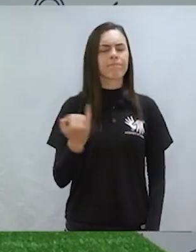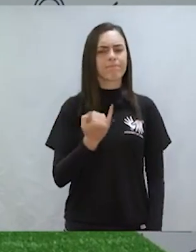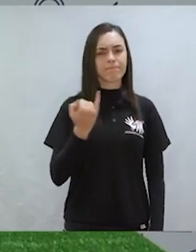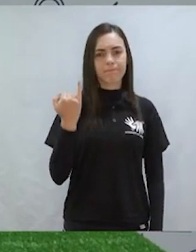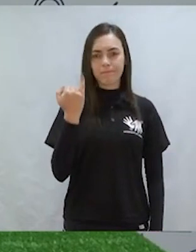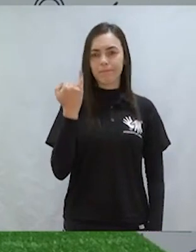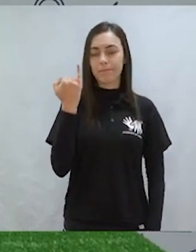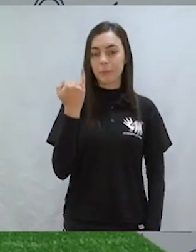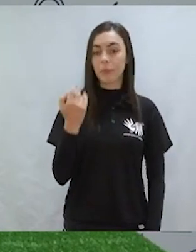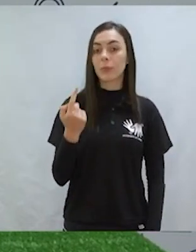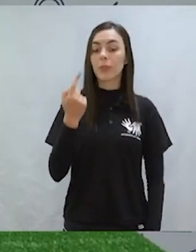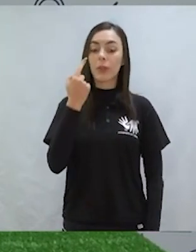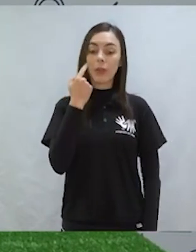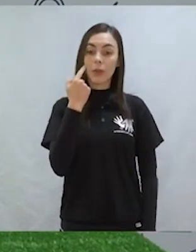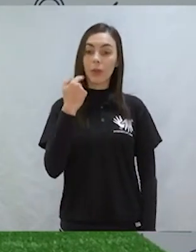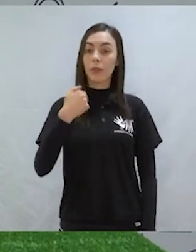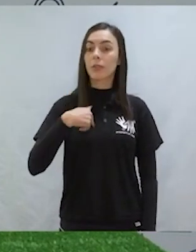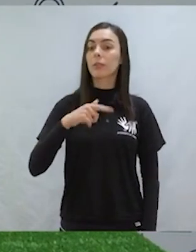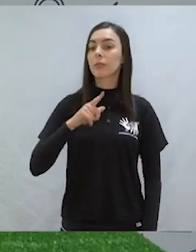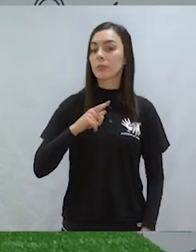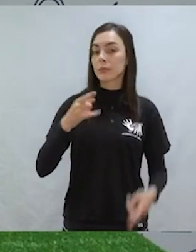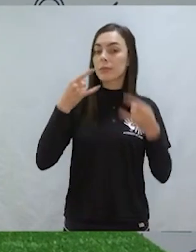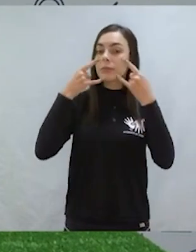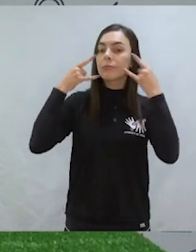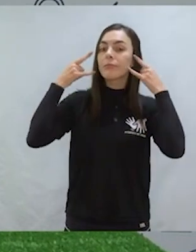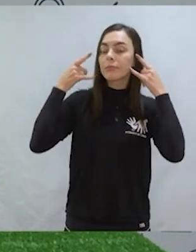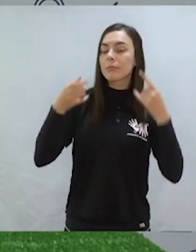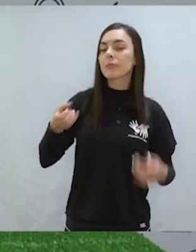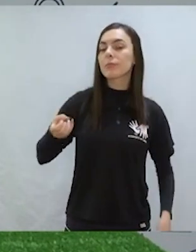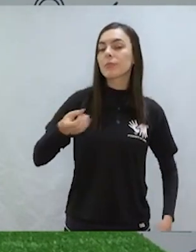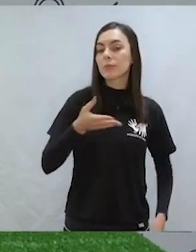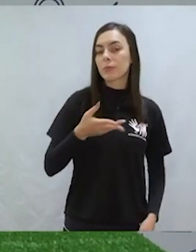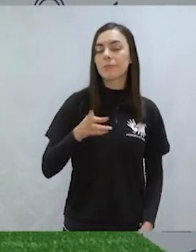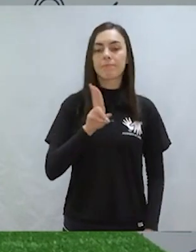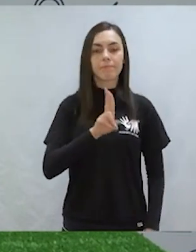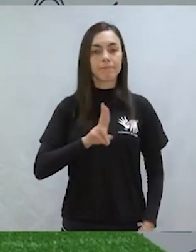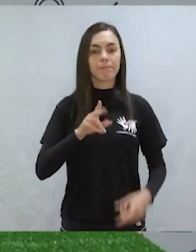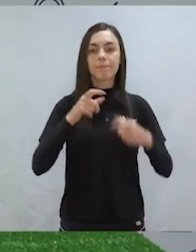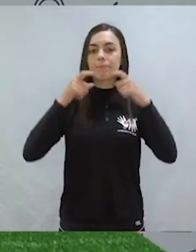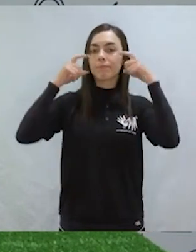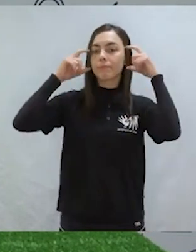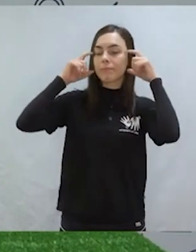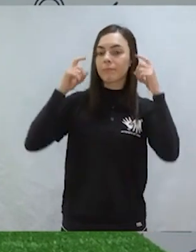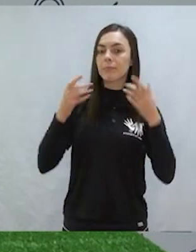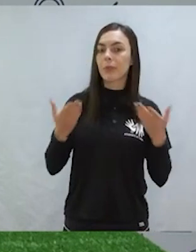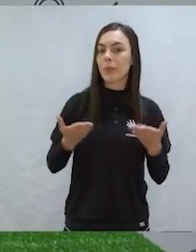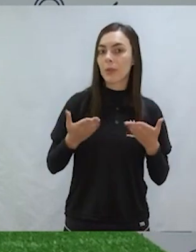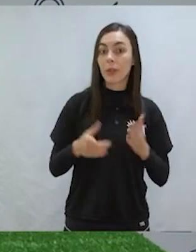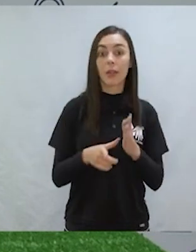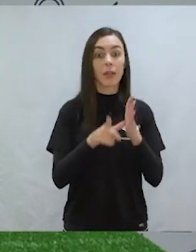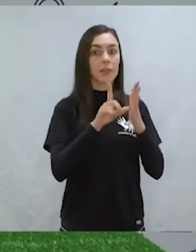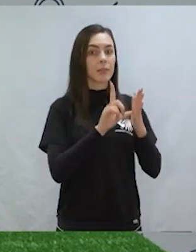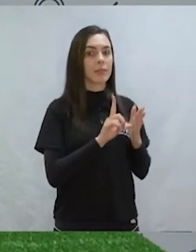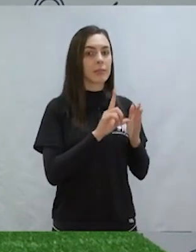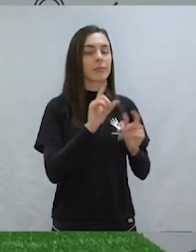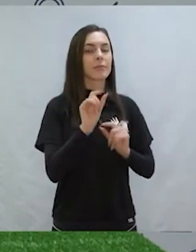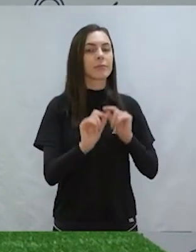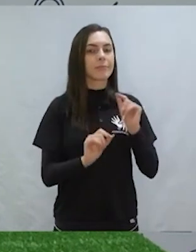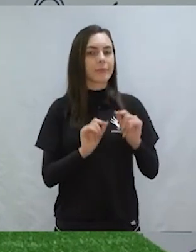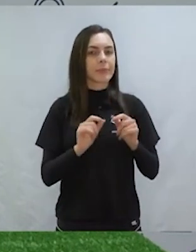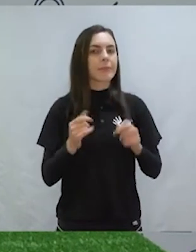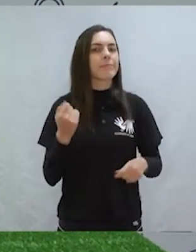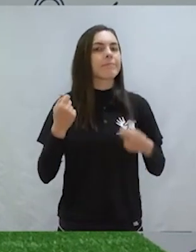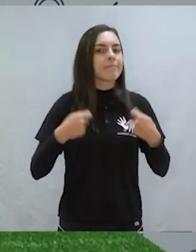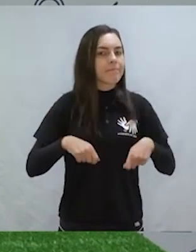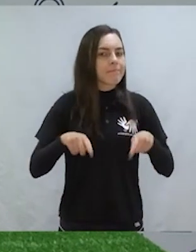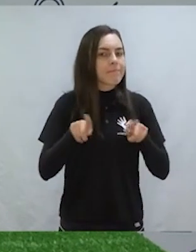super importante. E olhe, a professora trouxe uma máscara nova aqui para a professora colocar. Só que antes de colocar a